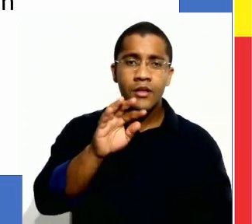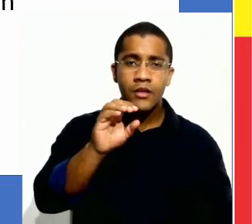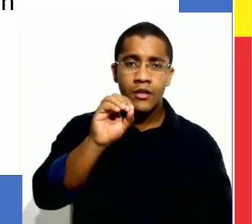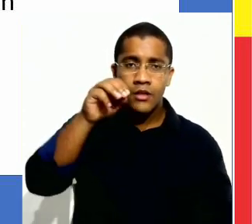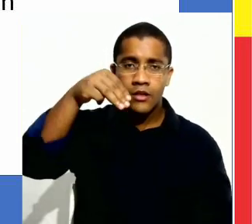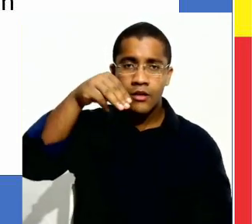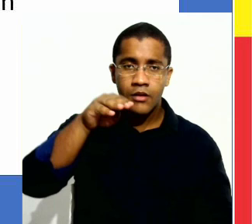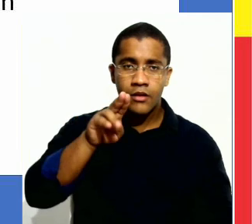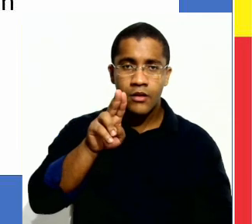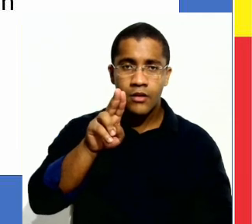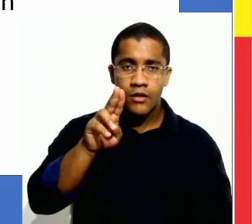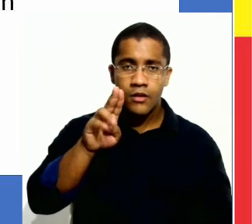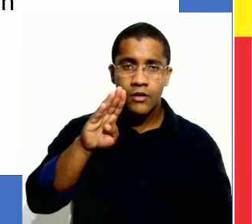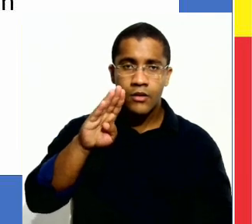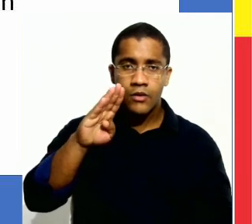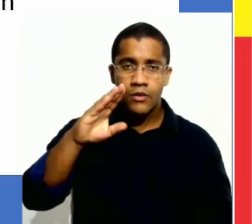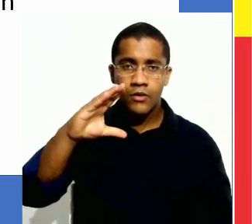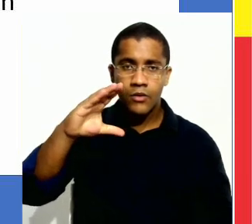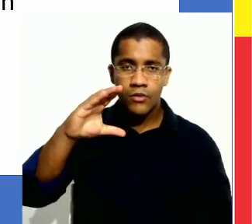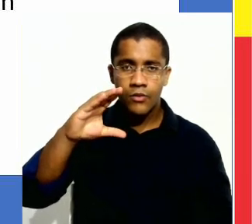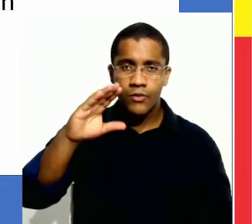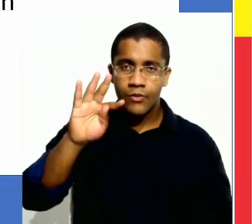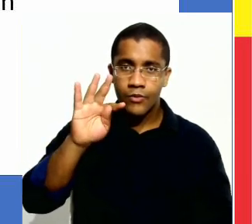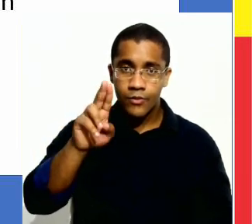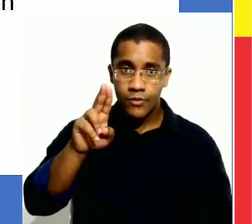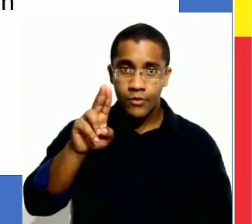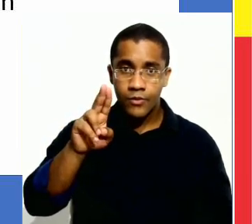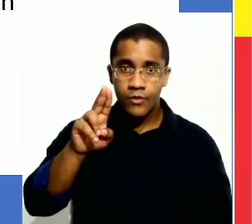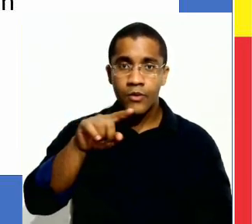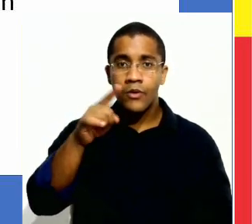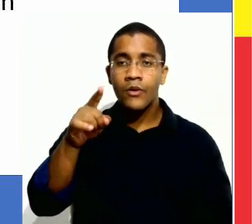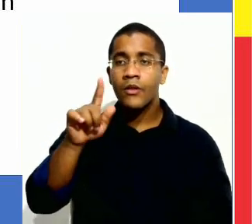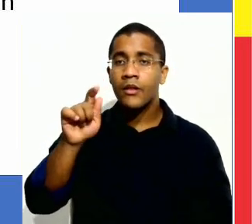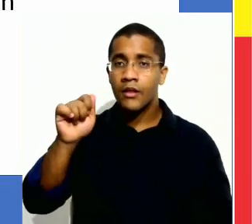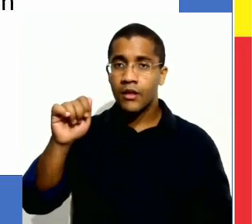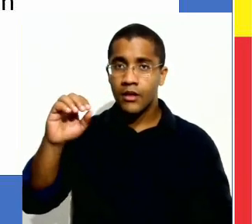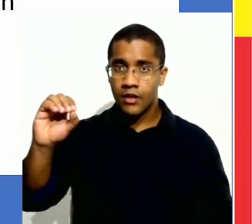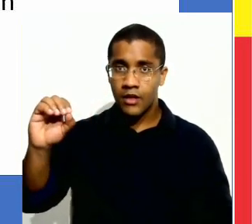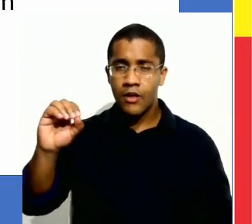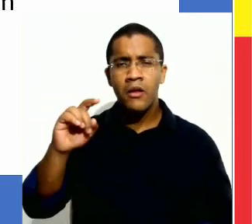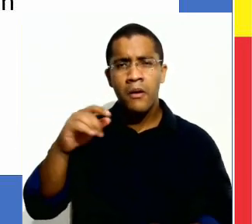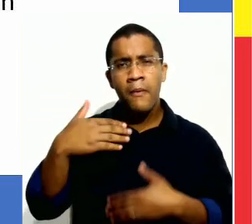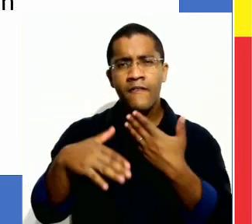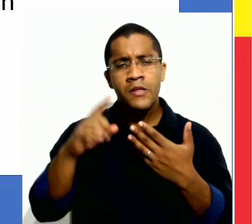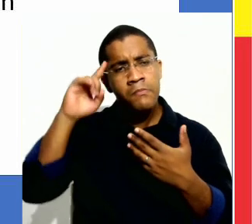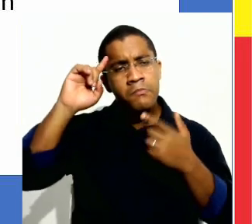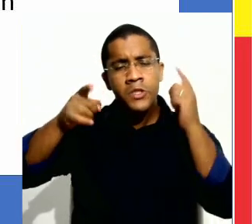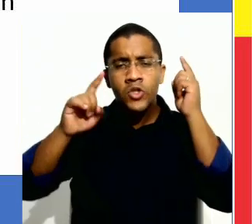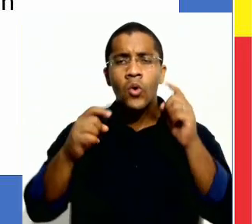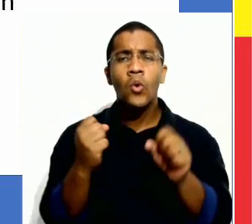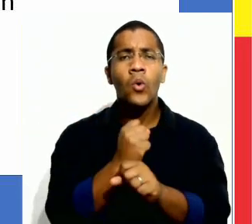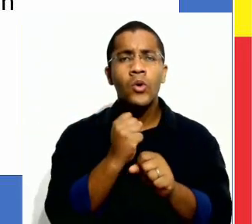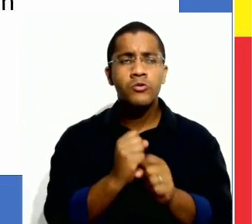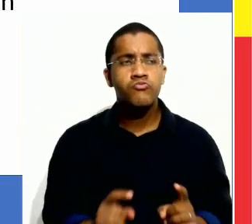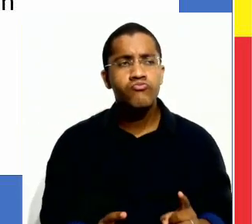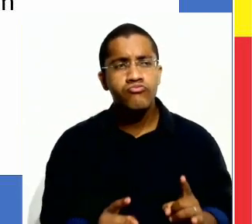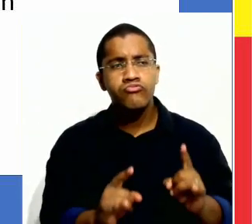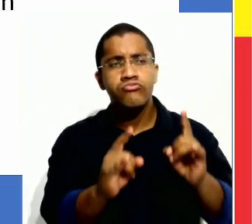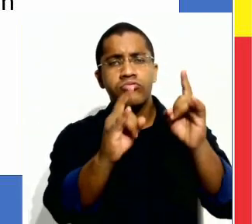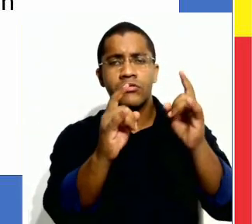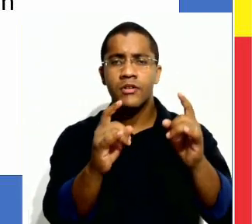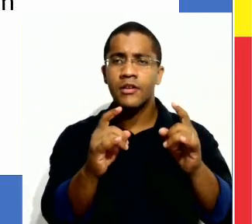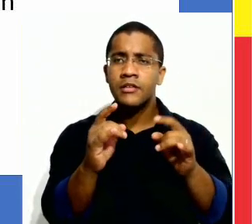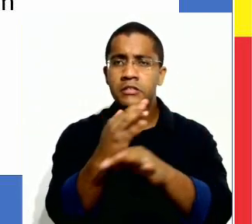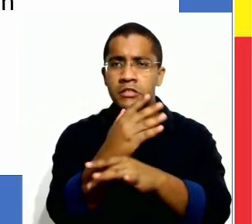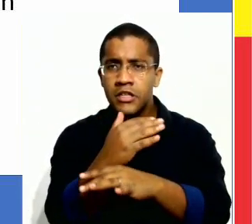e Gal ao seu império. Em seguida, ordenou a construção de muitos edifícios nessas